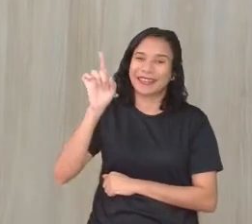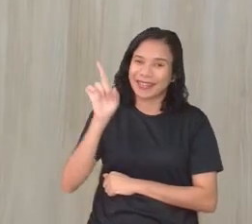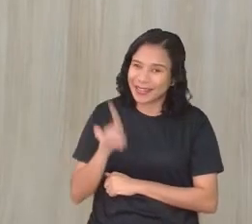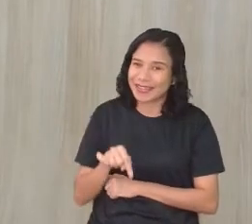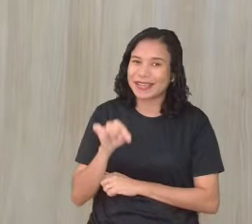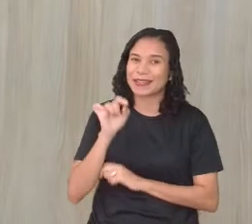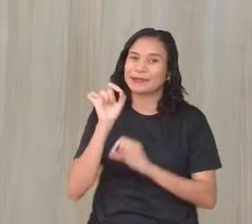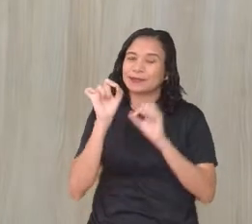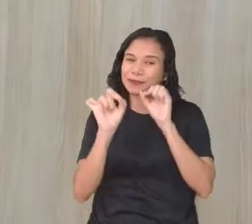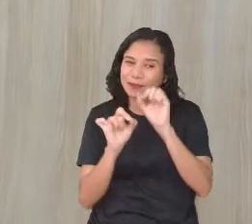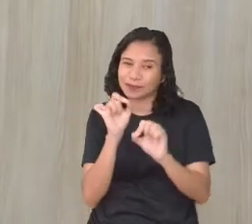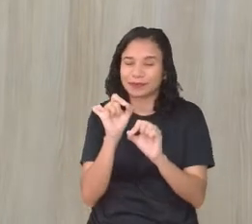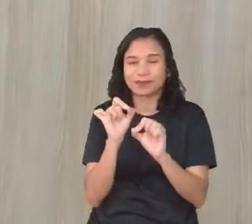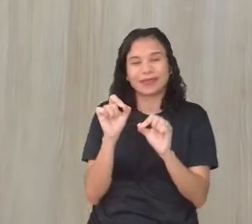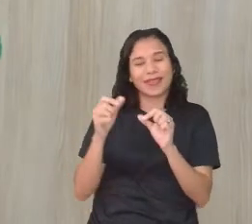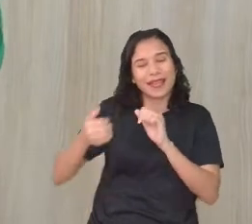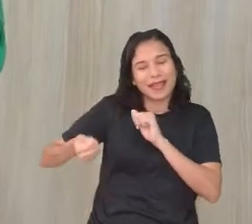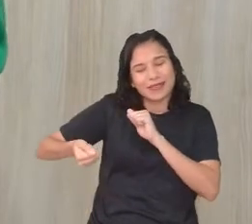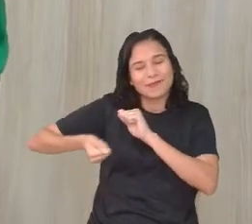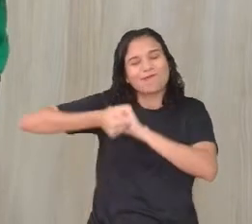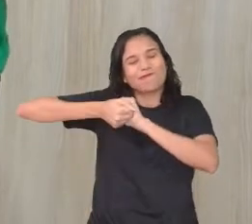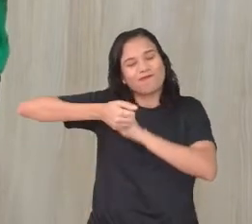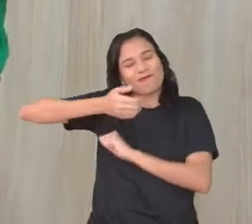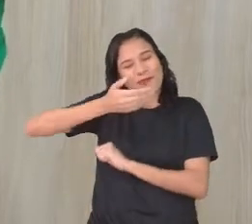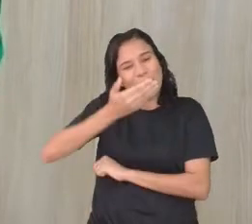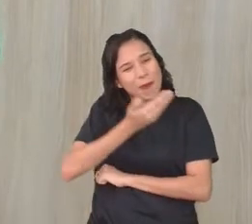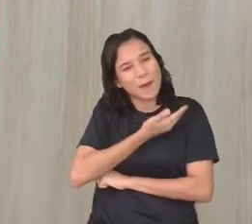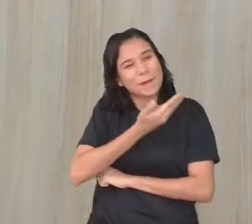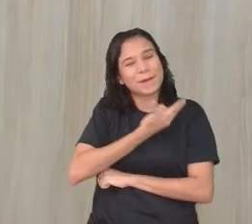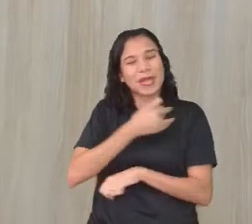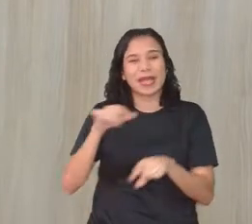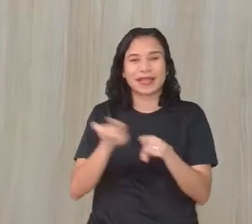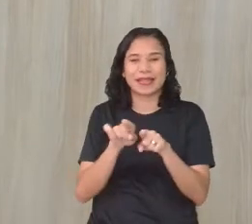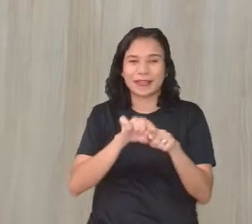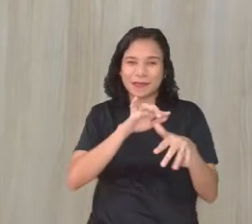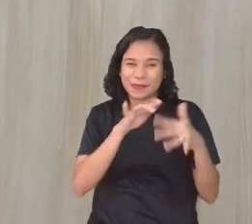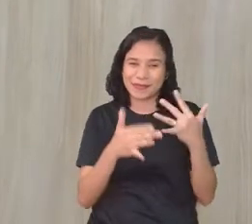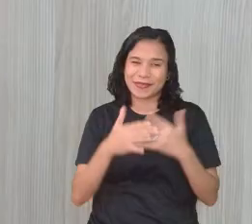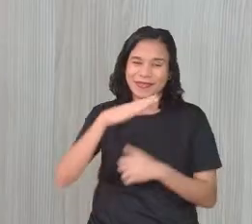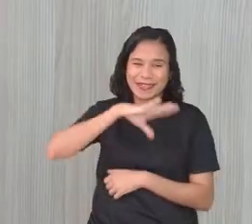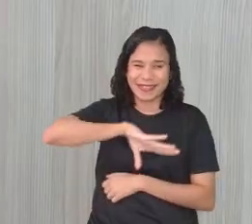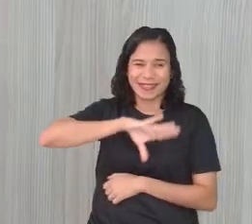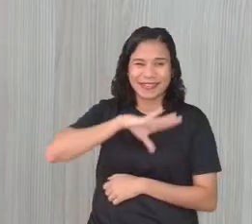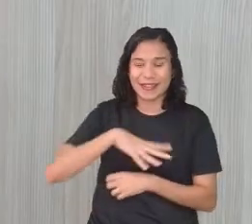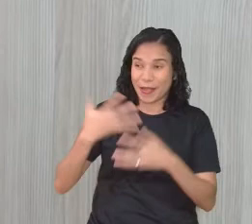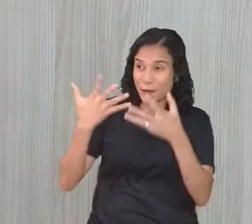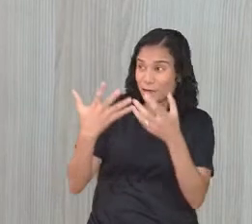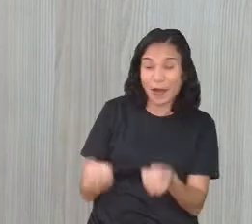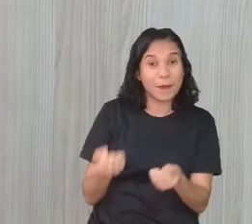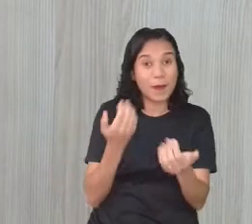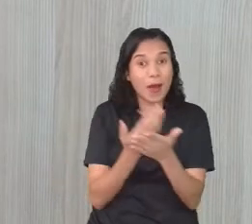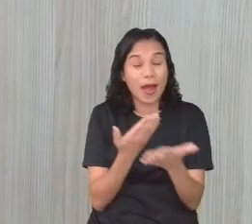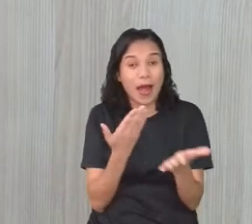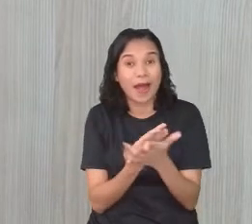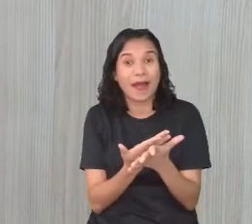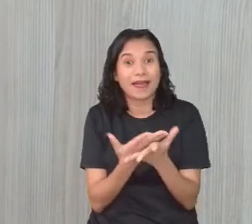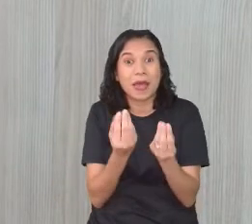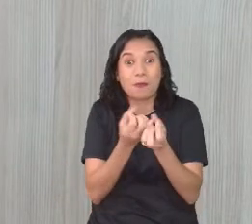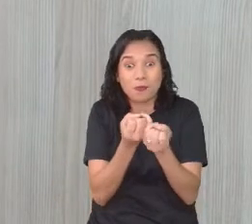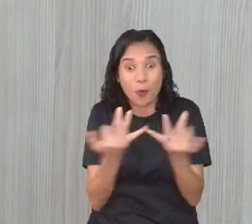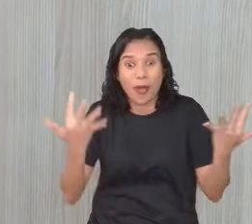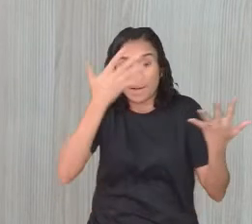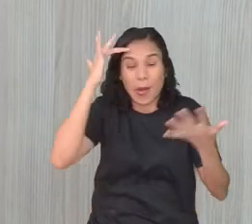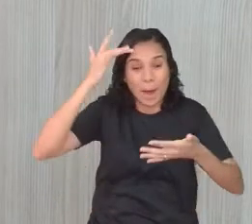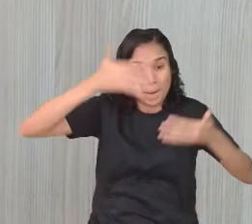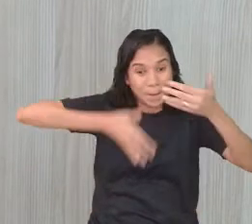é companheira, parceira também de língua portuguesa. Simbora, professora Adriana. Uma aula feita a muitas mãos, né?